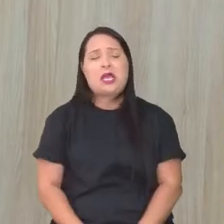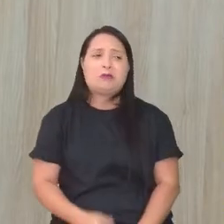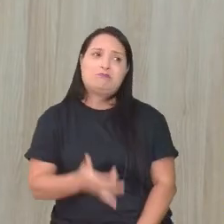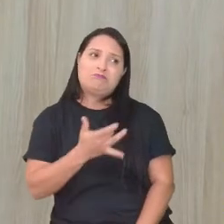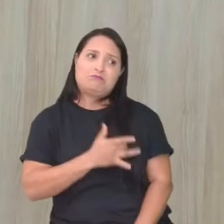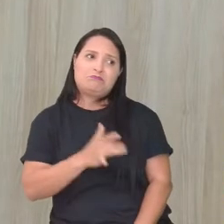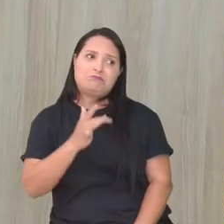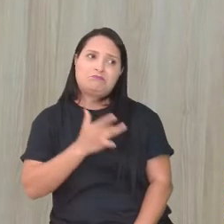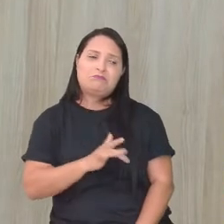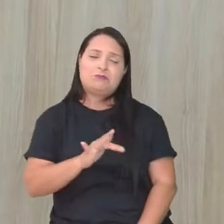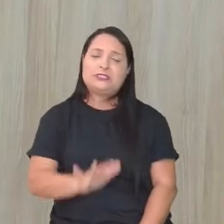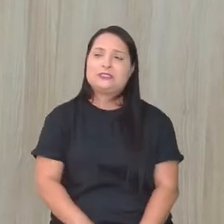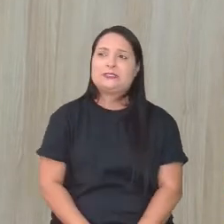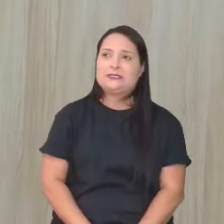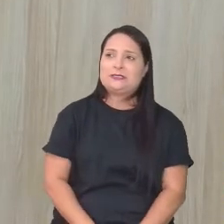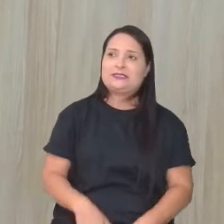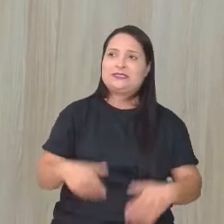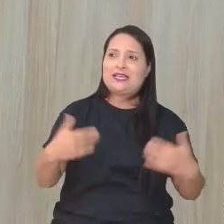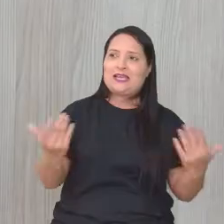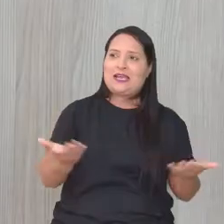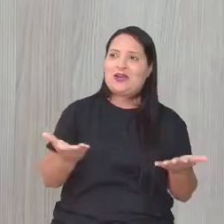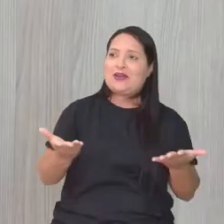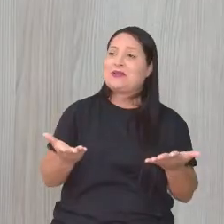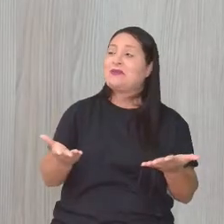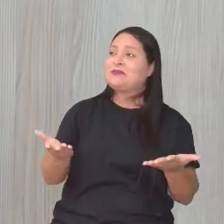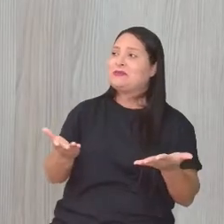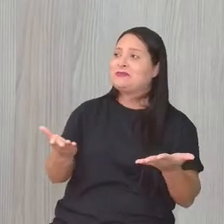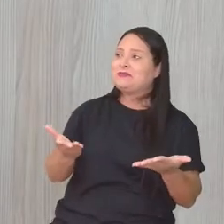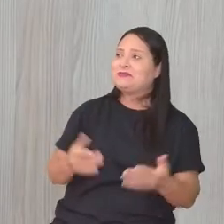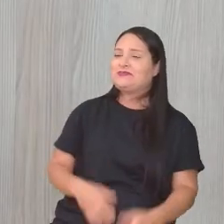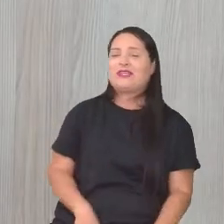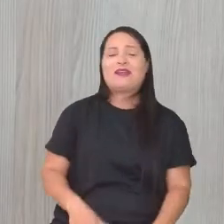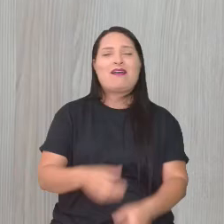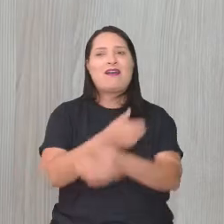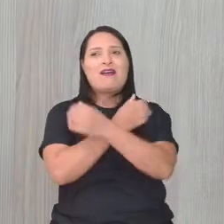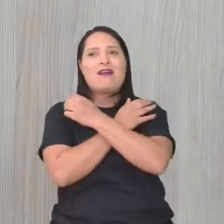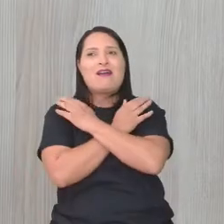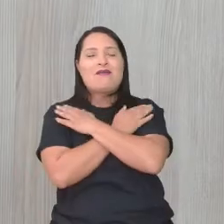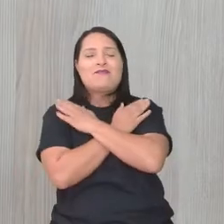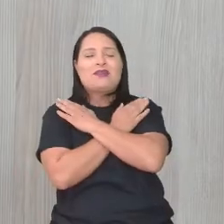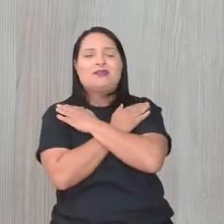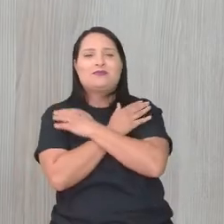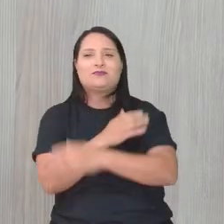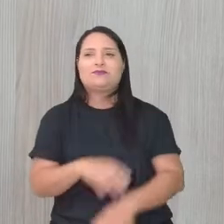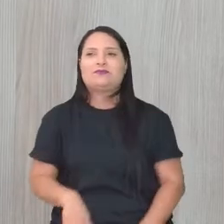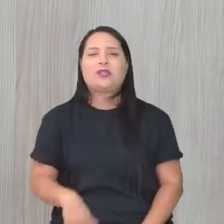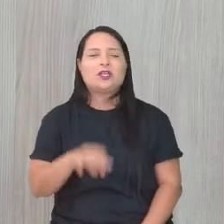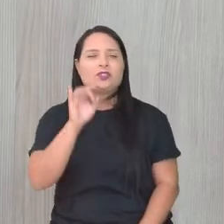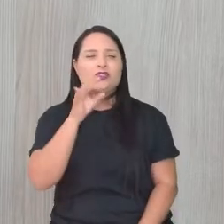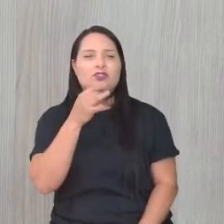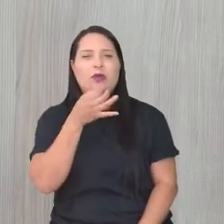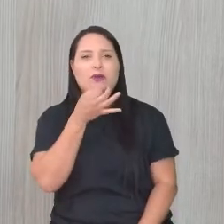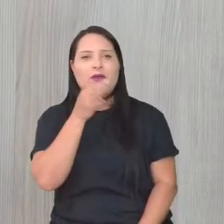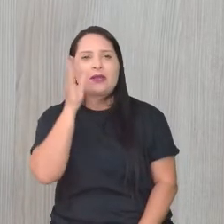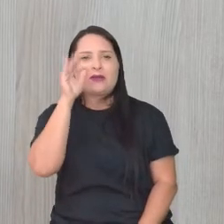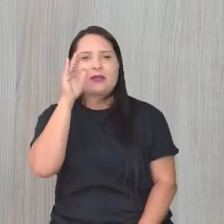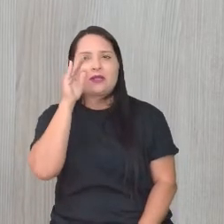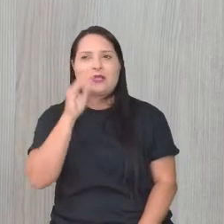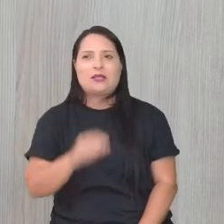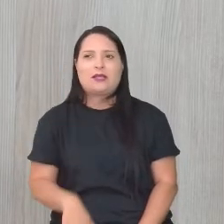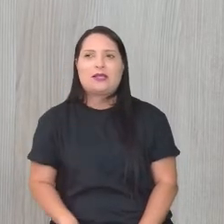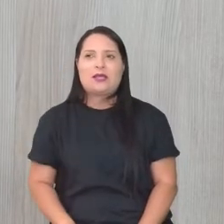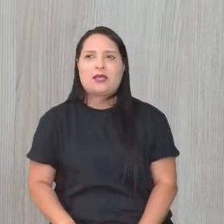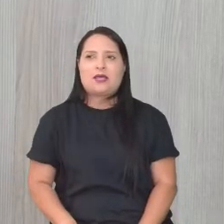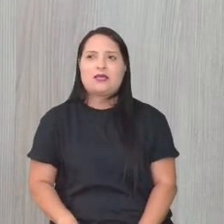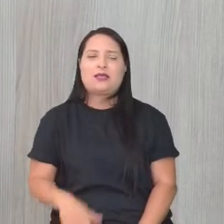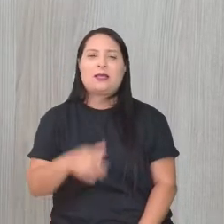Oh. E agora? Se despeça? E agora, minha gente, um abraço. Lembrando só uma curiosidade, esse porta-elefante, não é que o cara carregava um elefante